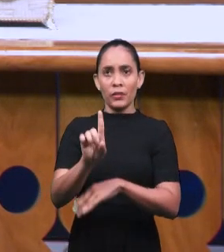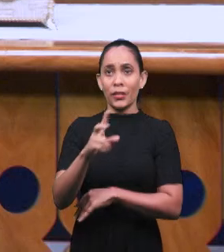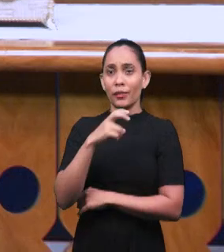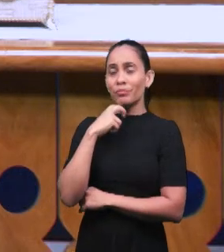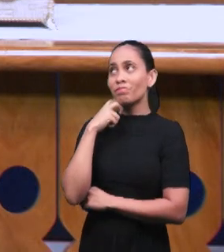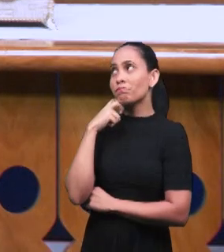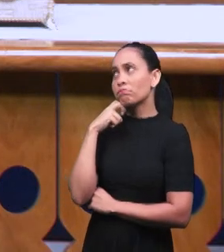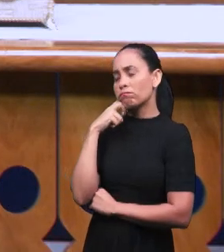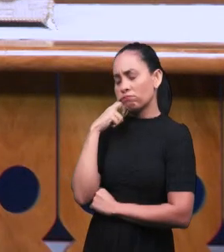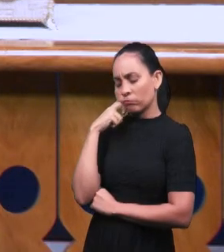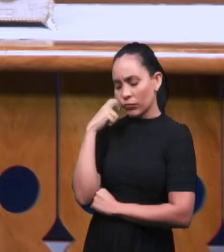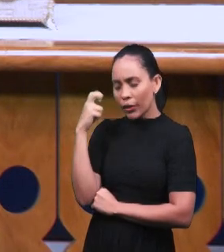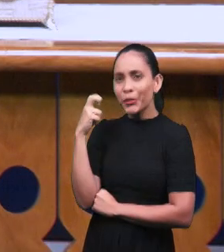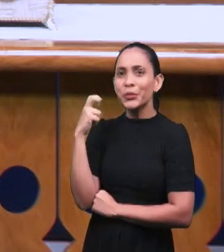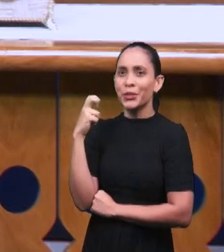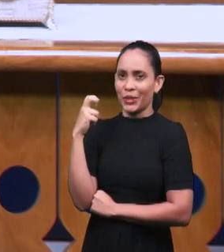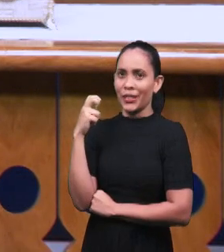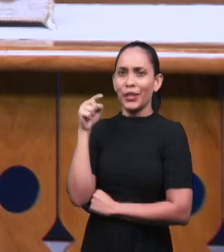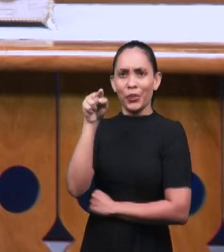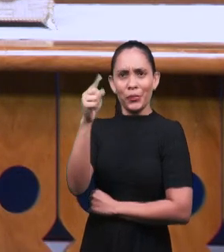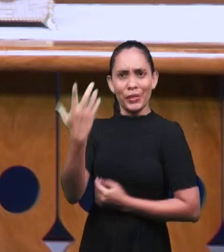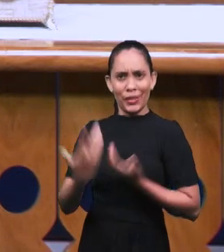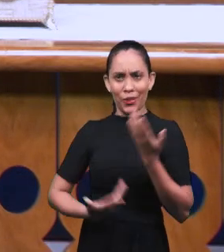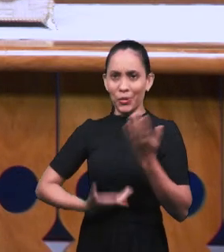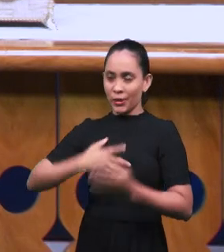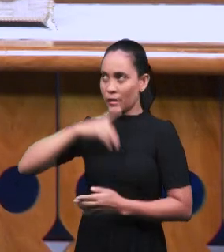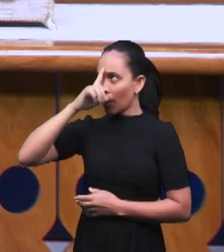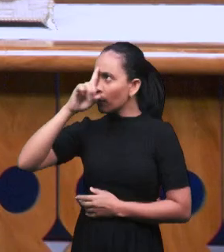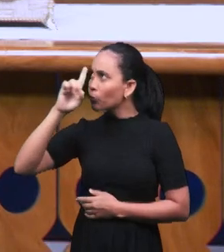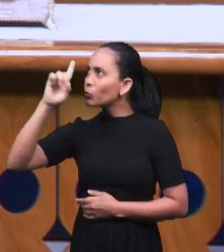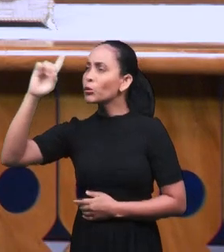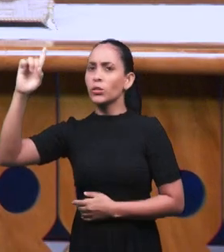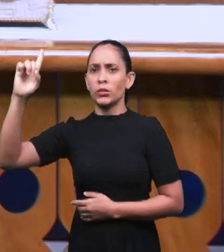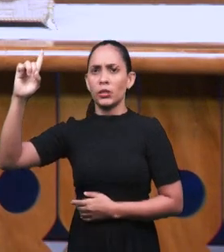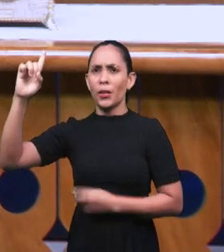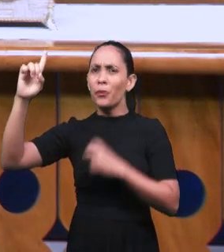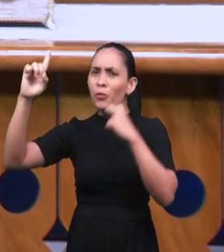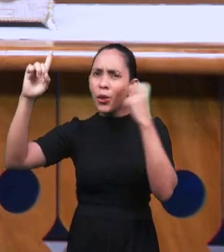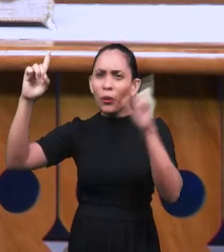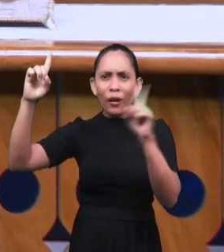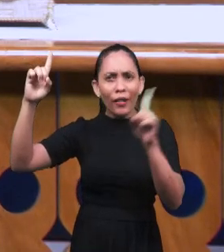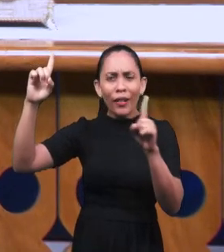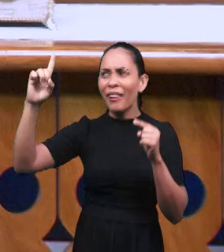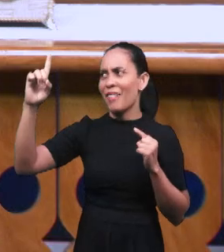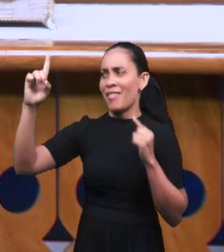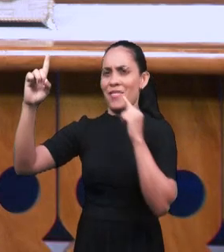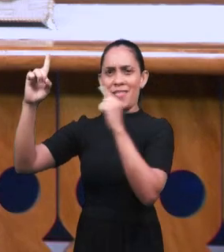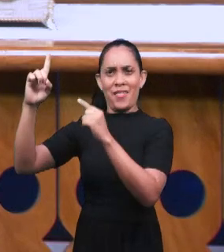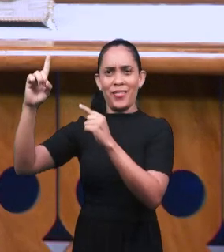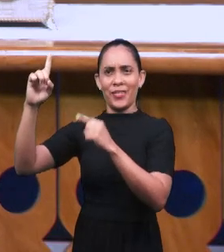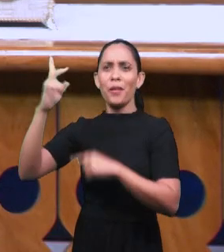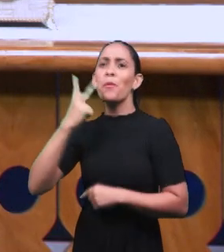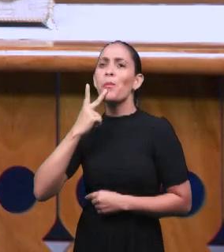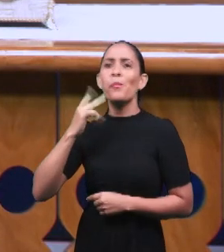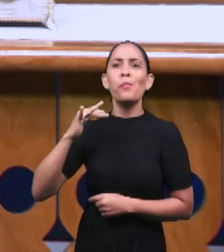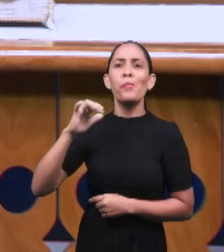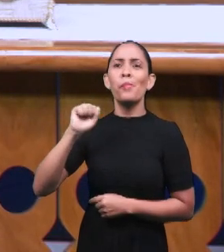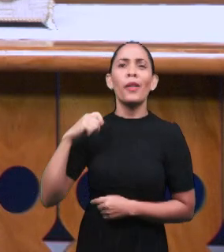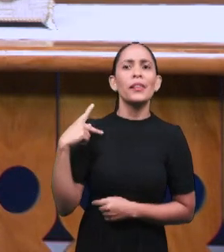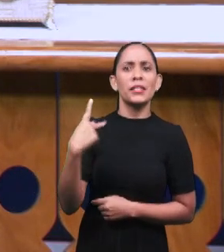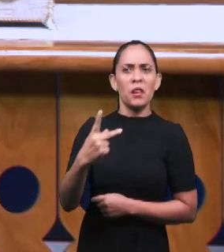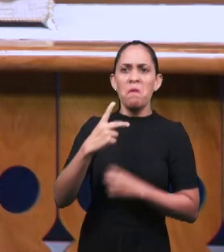vergonha de dizer que você é um servo de Deus, que Deus é o seu Pai. Não tenha vergonha disso. Não tenha vergonha de falar